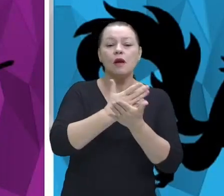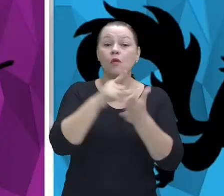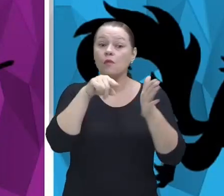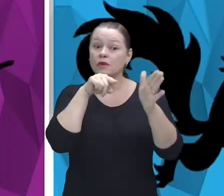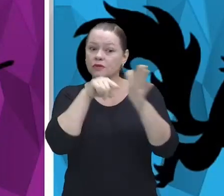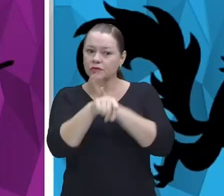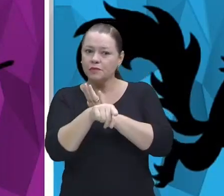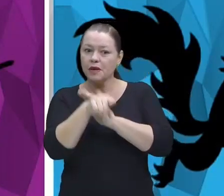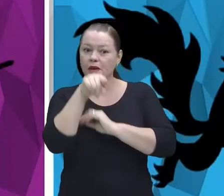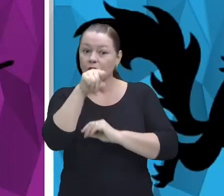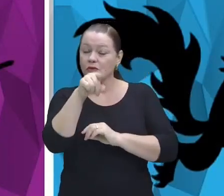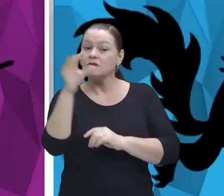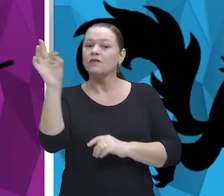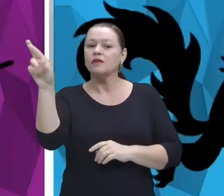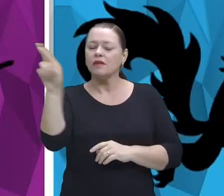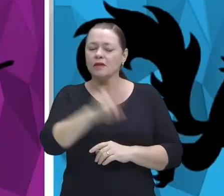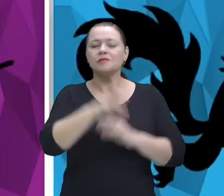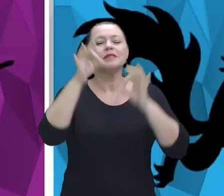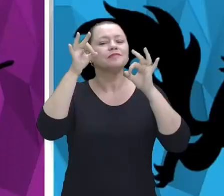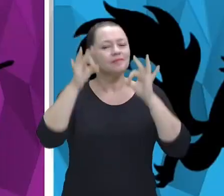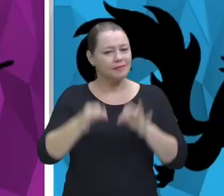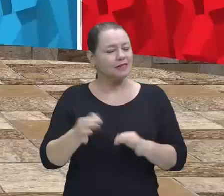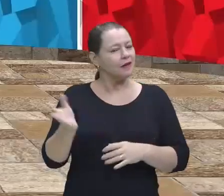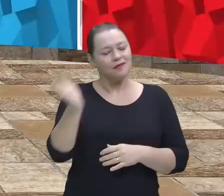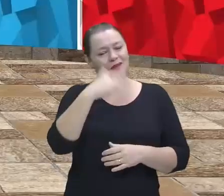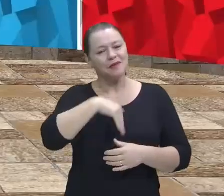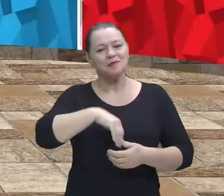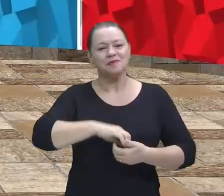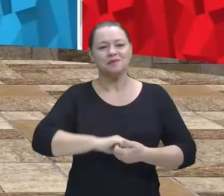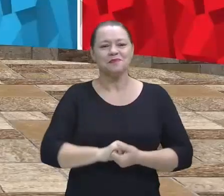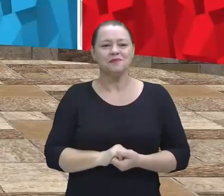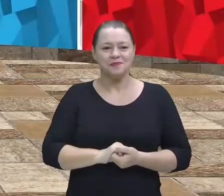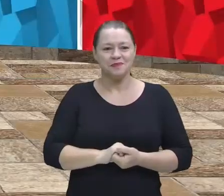você vai acertar. Vem comigo!